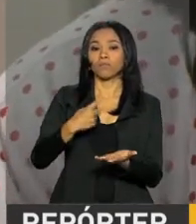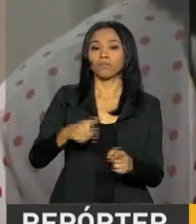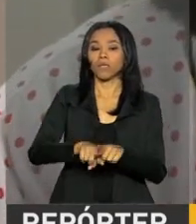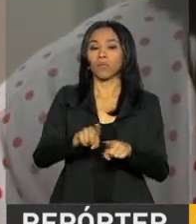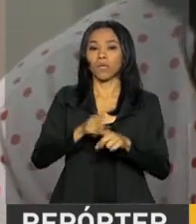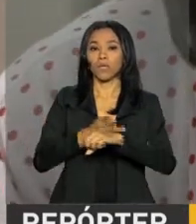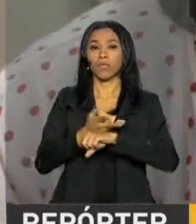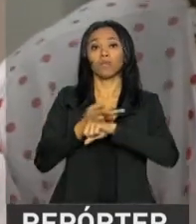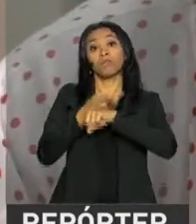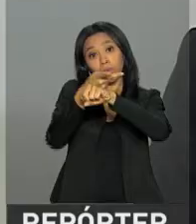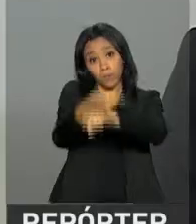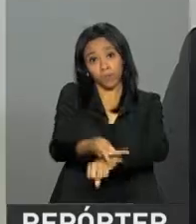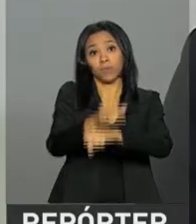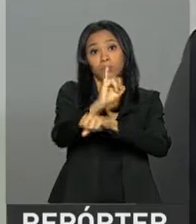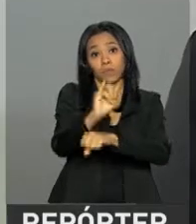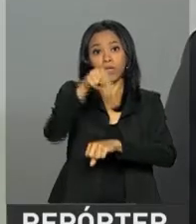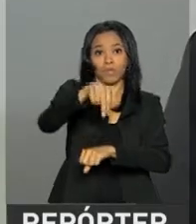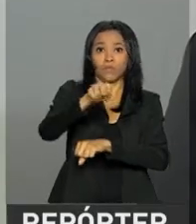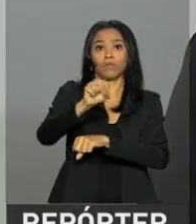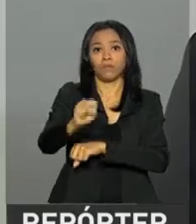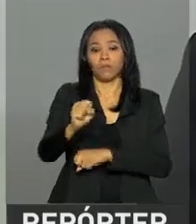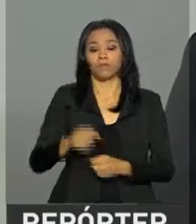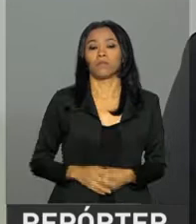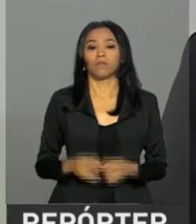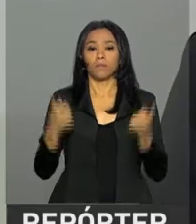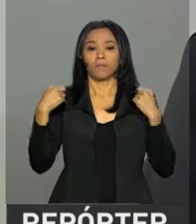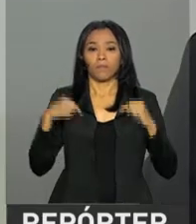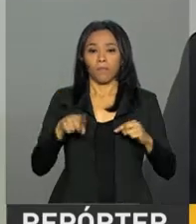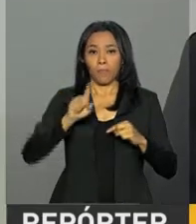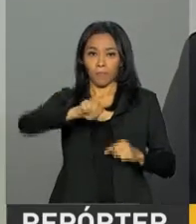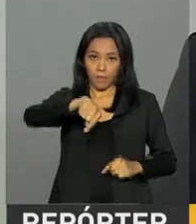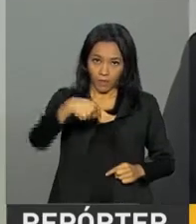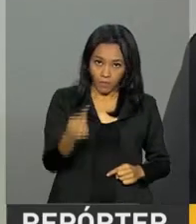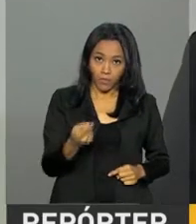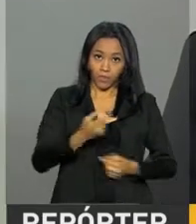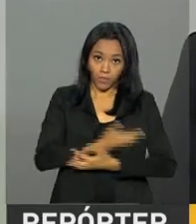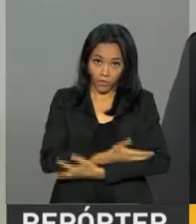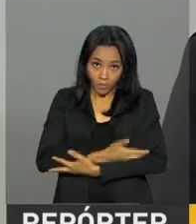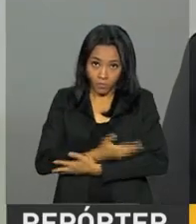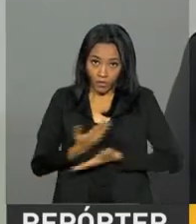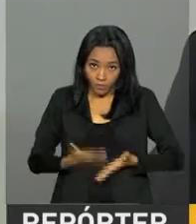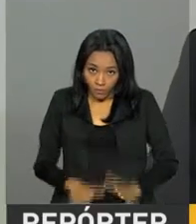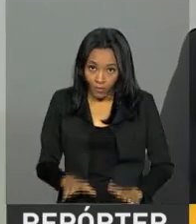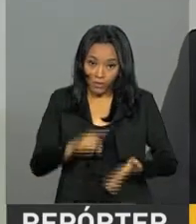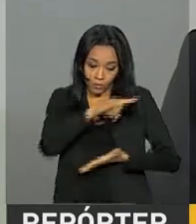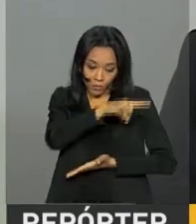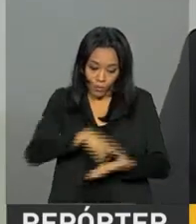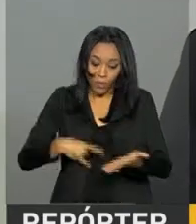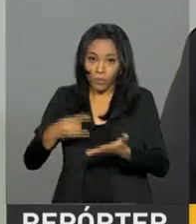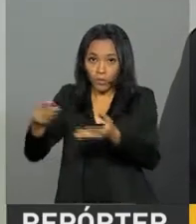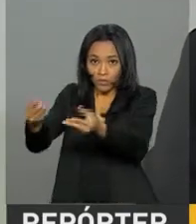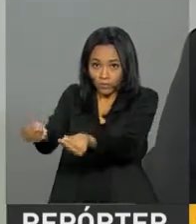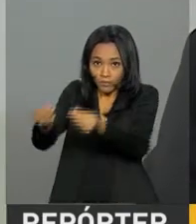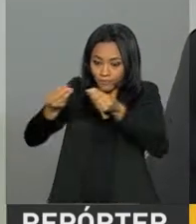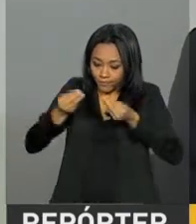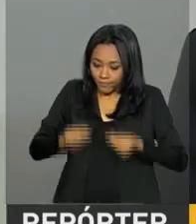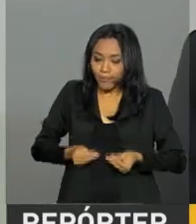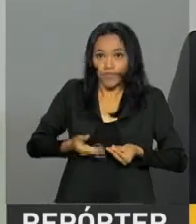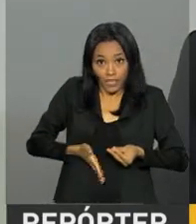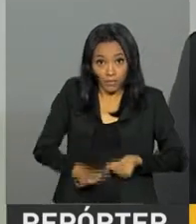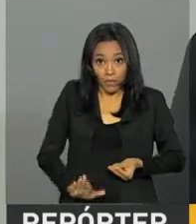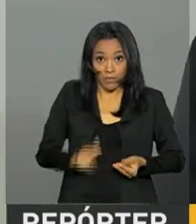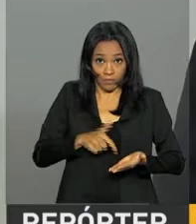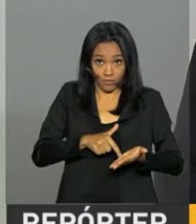meu inss após o registo dodô nascimento no cartório dentro a gente conseguir